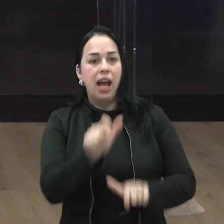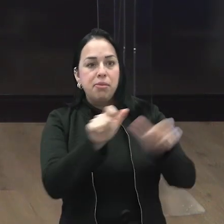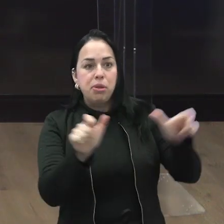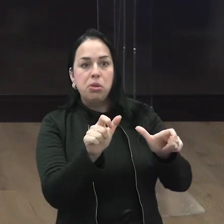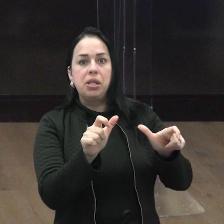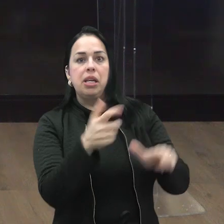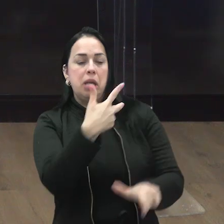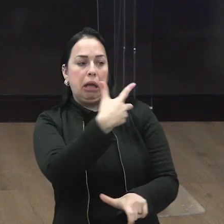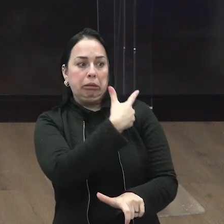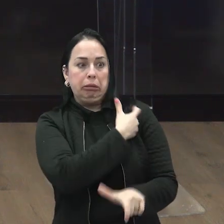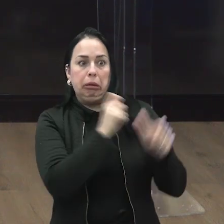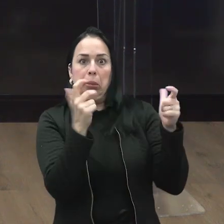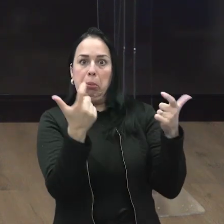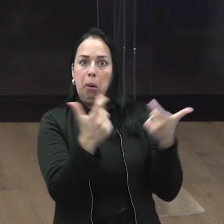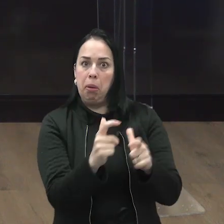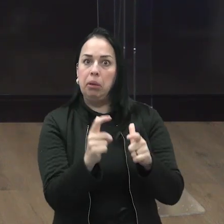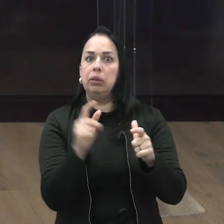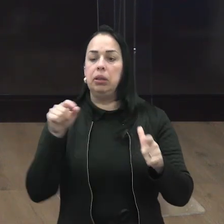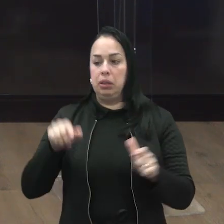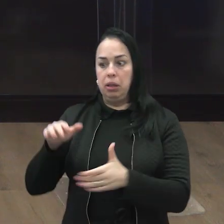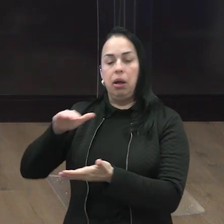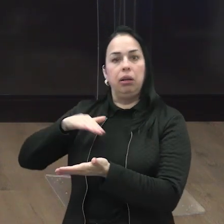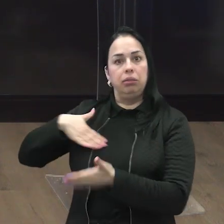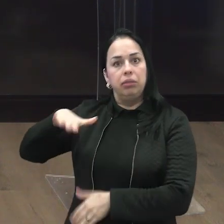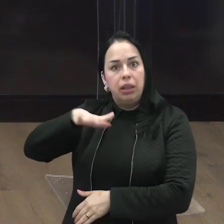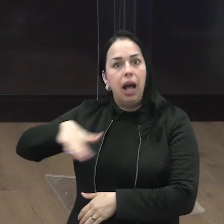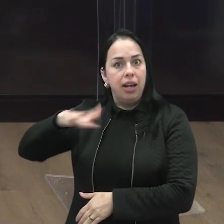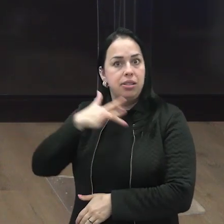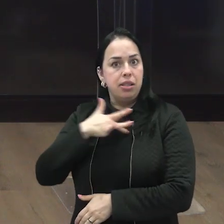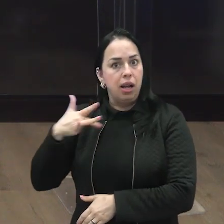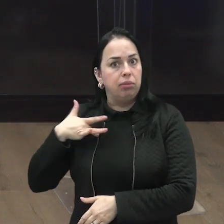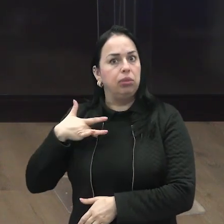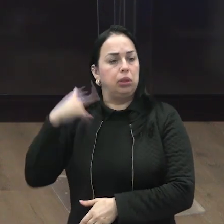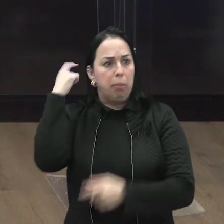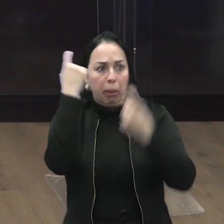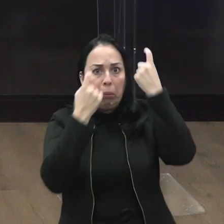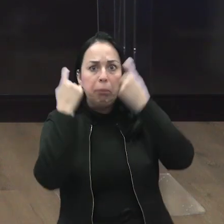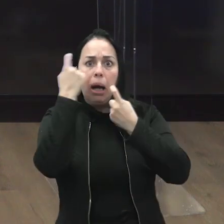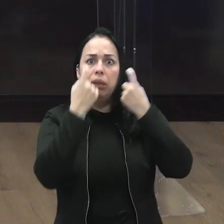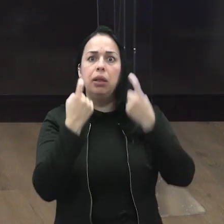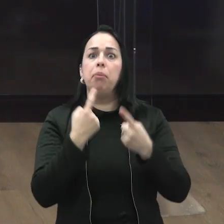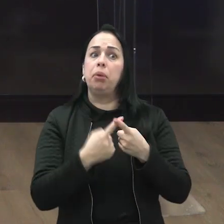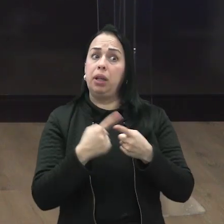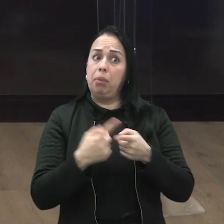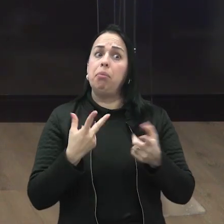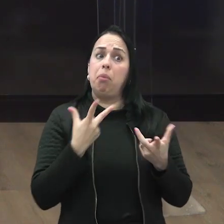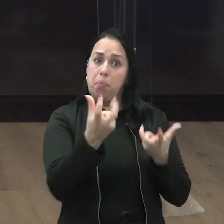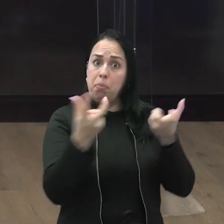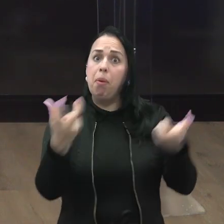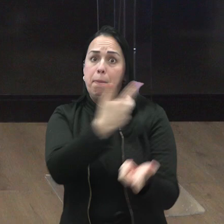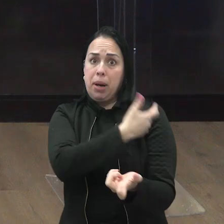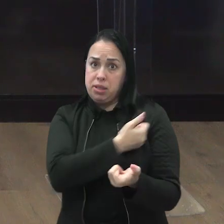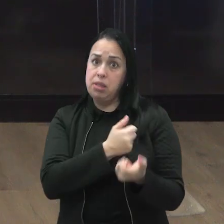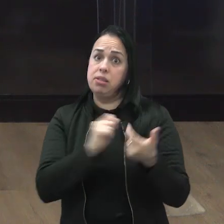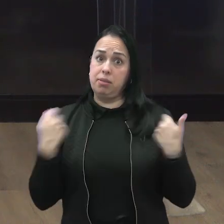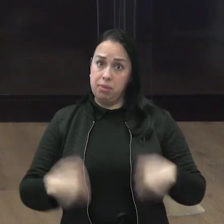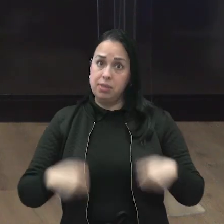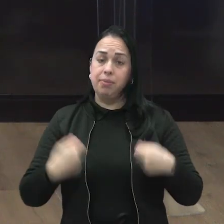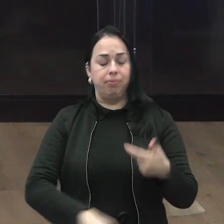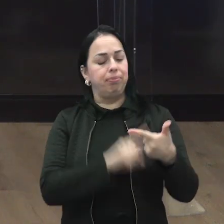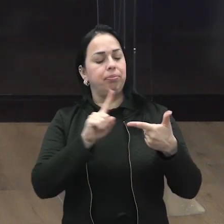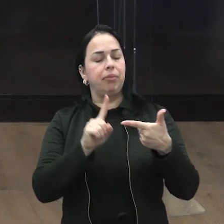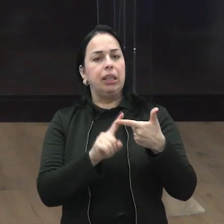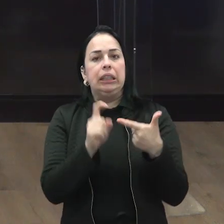de vacinação preocupa autoridades em saúde, que reforçam a necessidade da imunização. Inverno